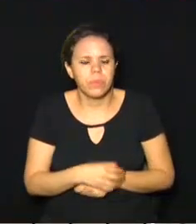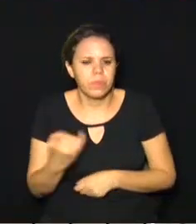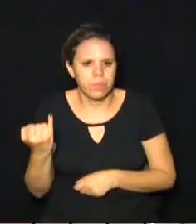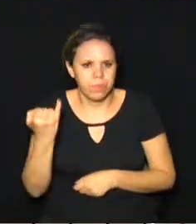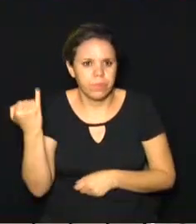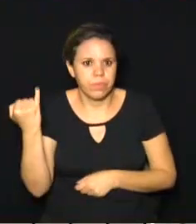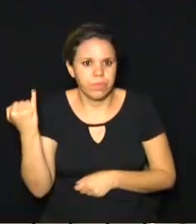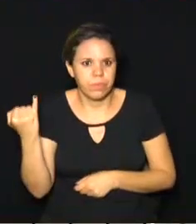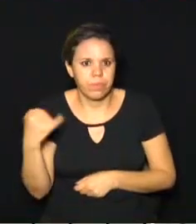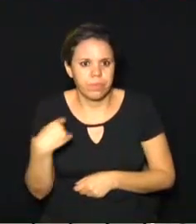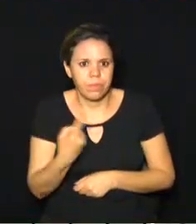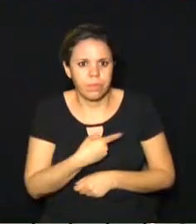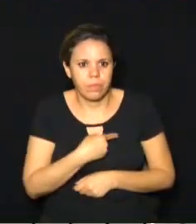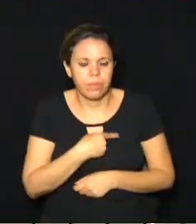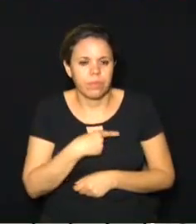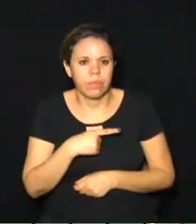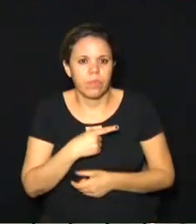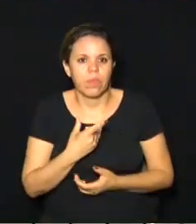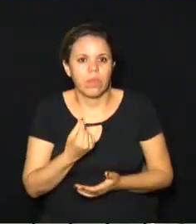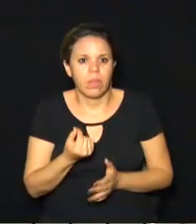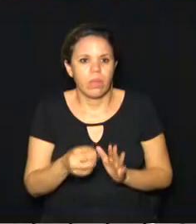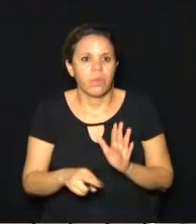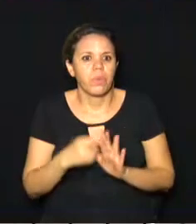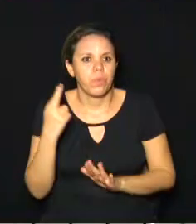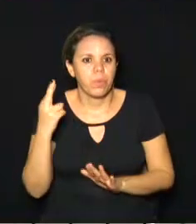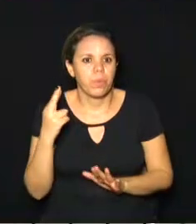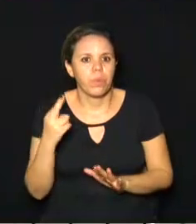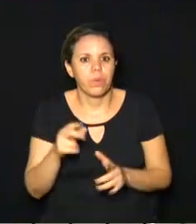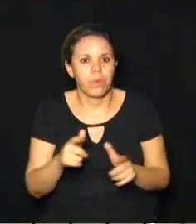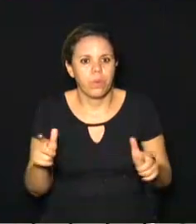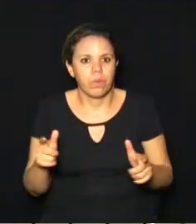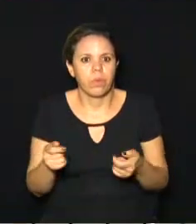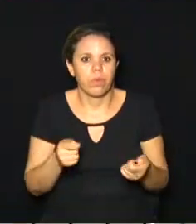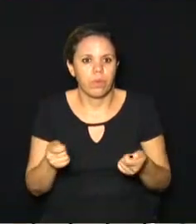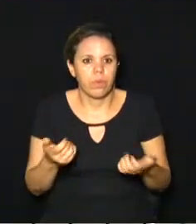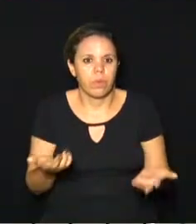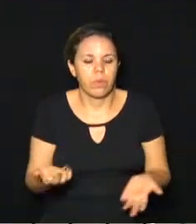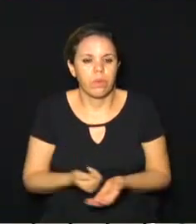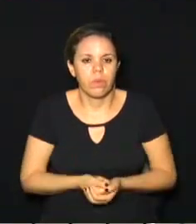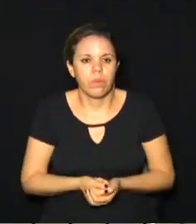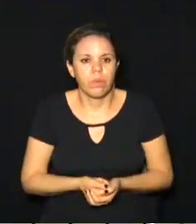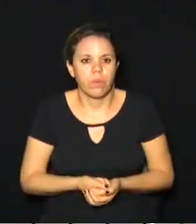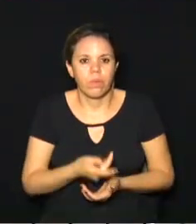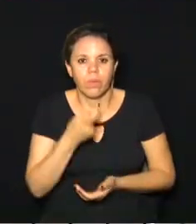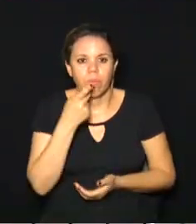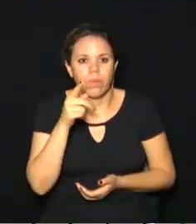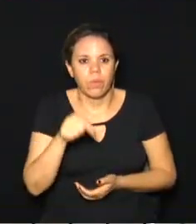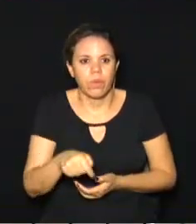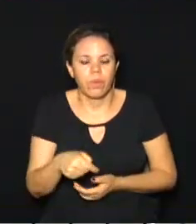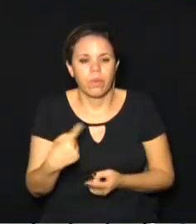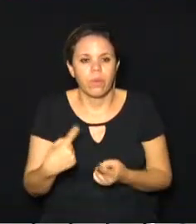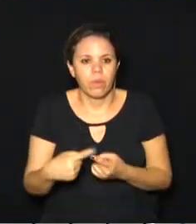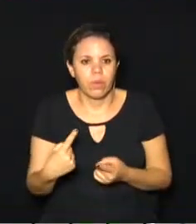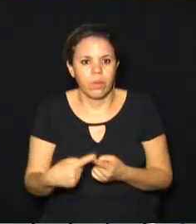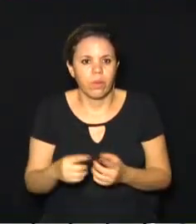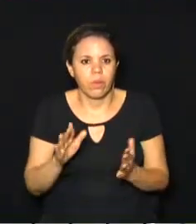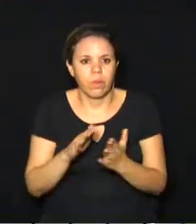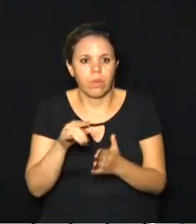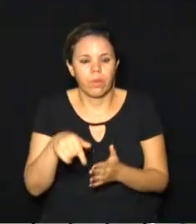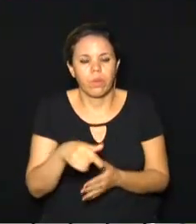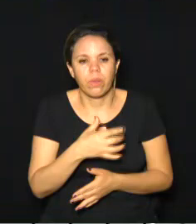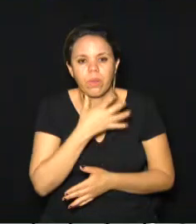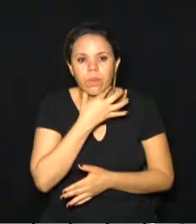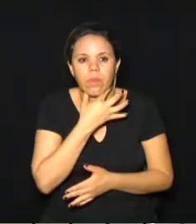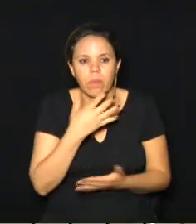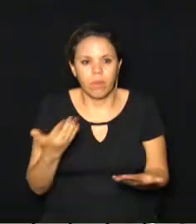considerável, né? Nós estamos até entrando com requerimentos para saber qual é o tamanho dessa economia. Então eu estou dizendo isso porque mesmo diante da crise,